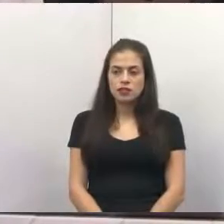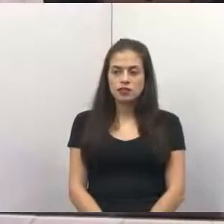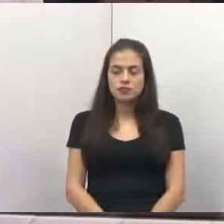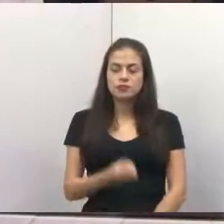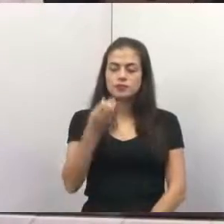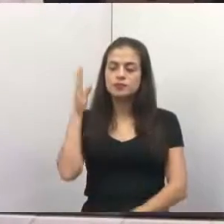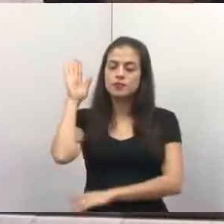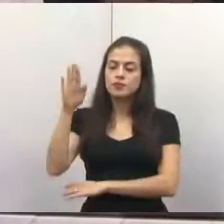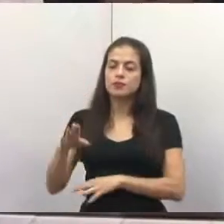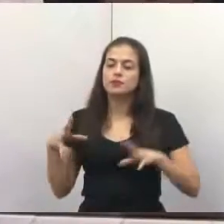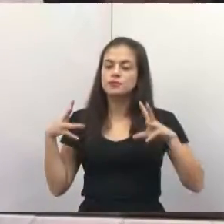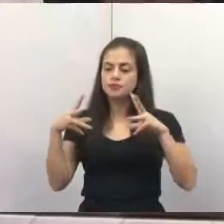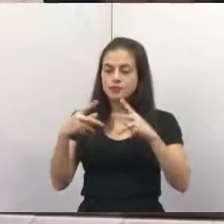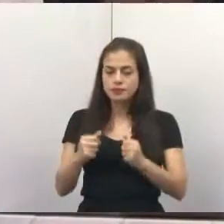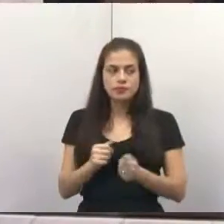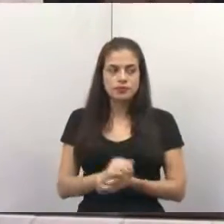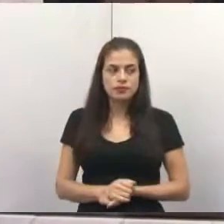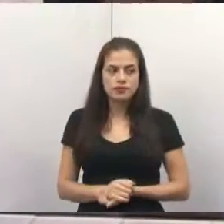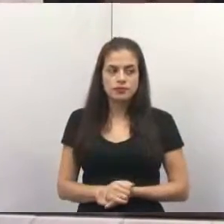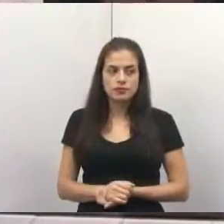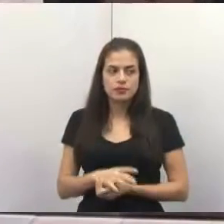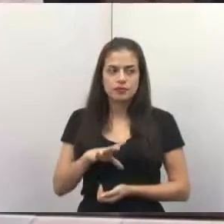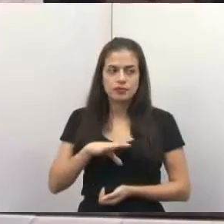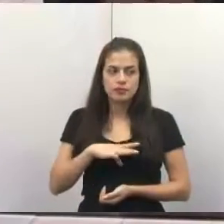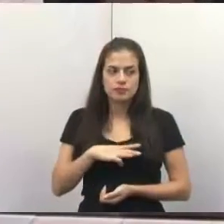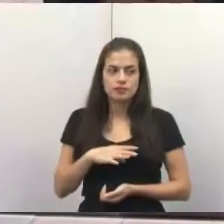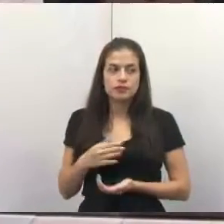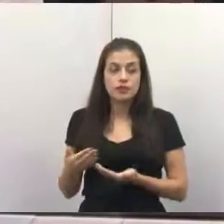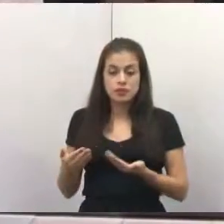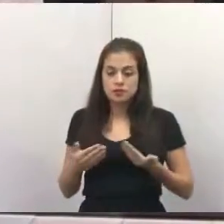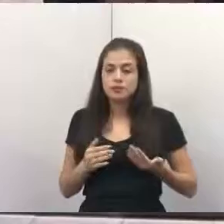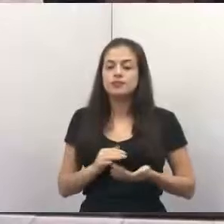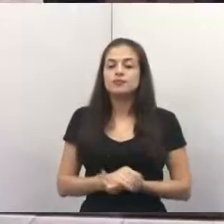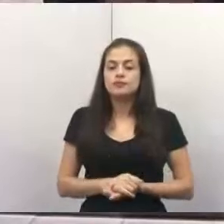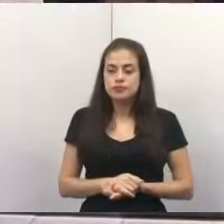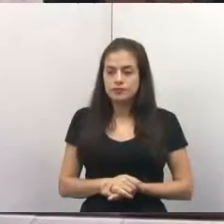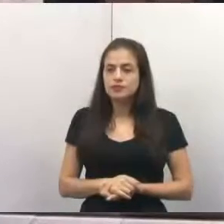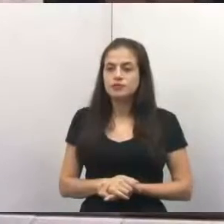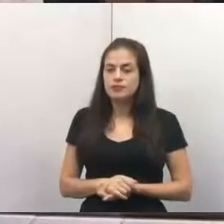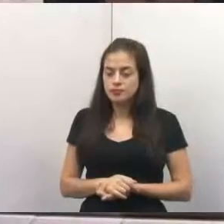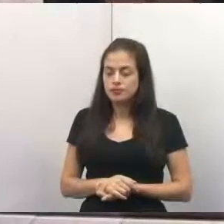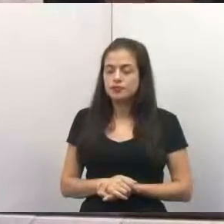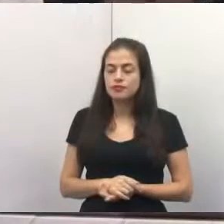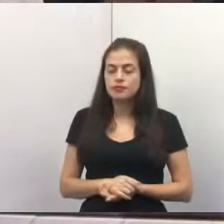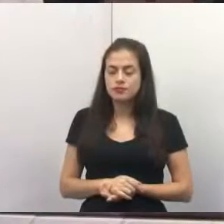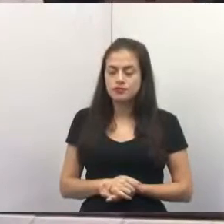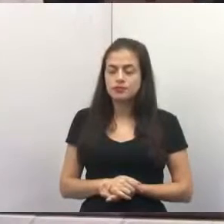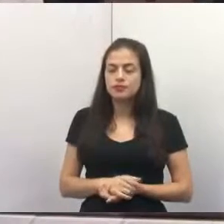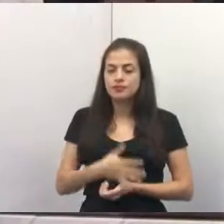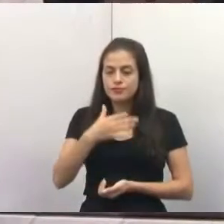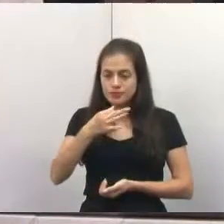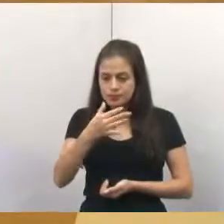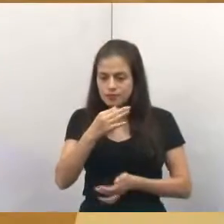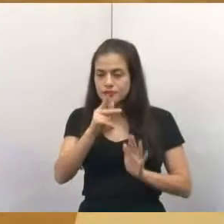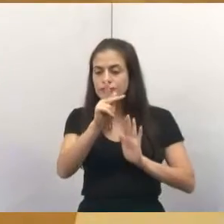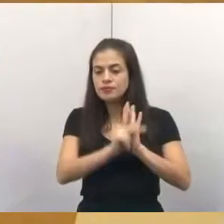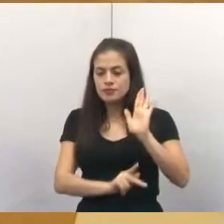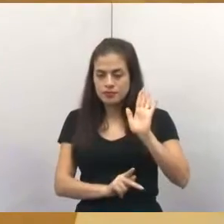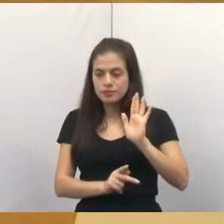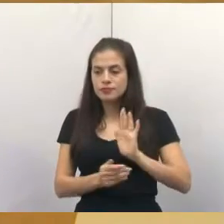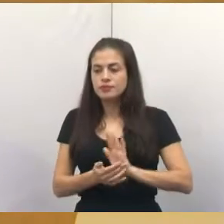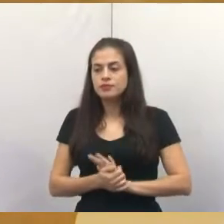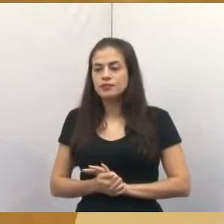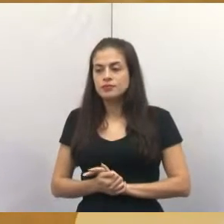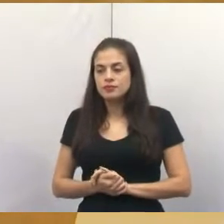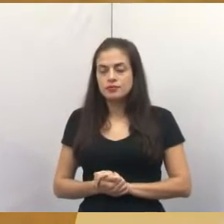Boa tarde a todos, munícipes da cidade de Jacareí. Eu gostaria de falar sobre esse projeto. É o